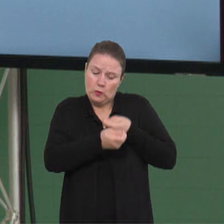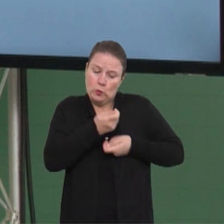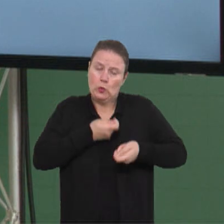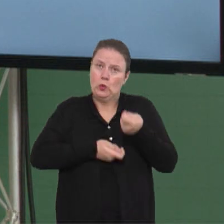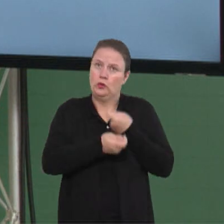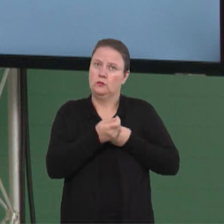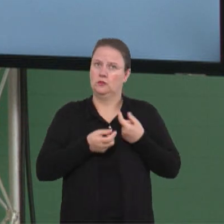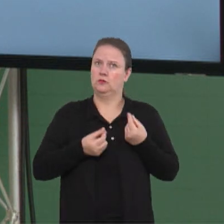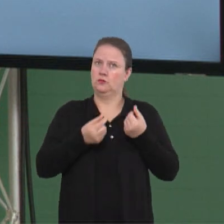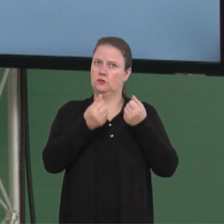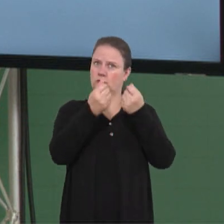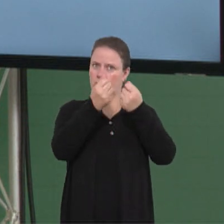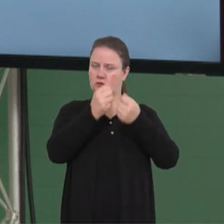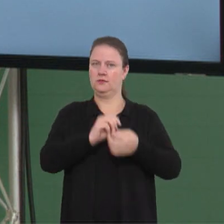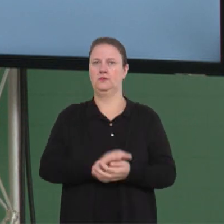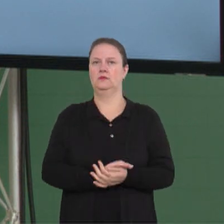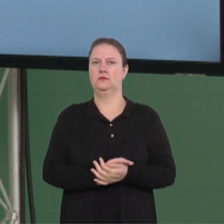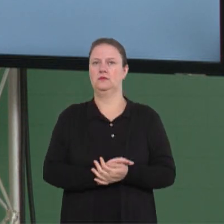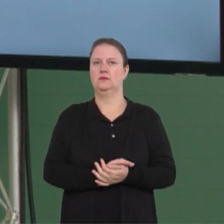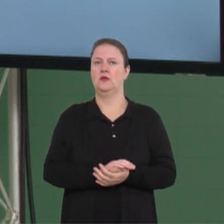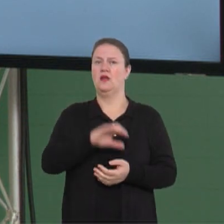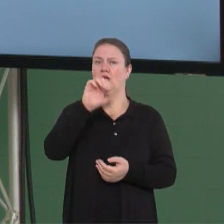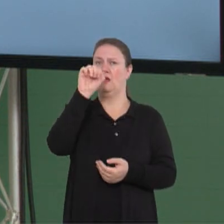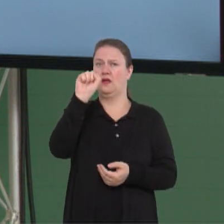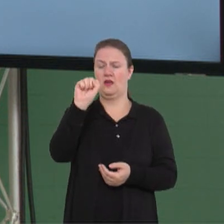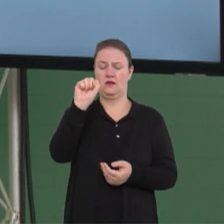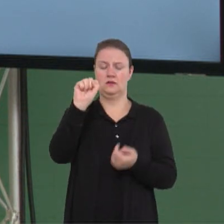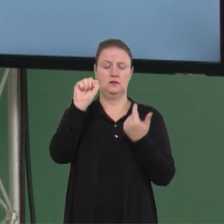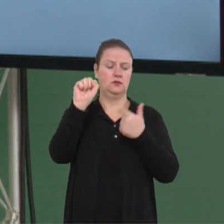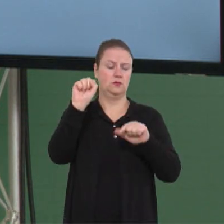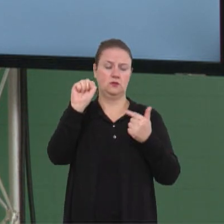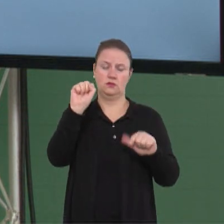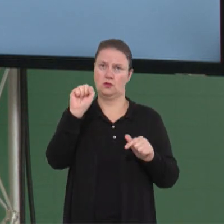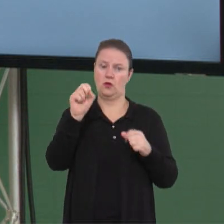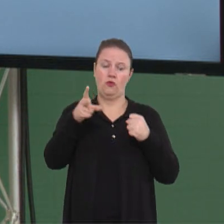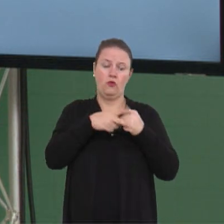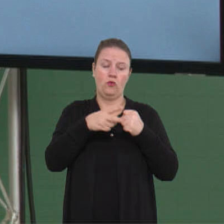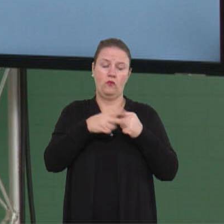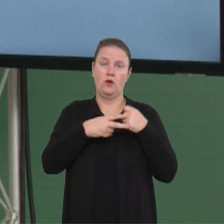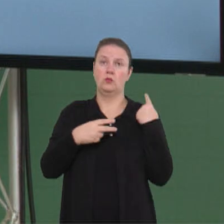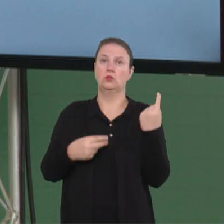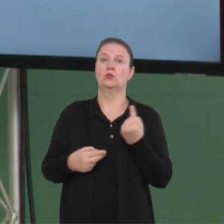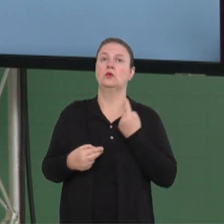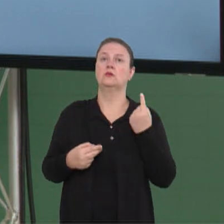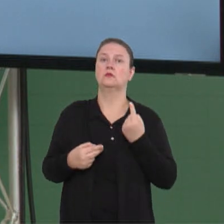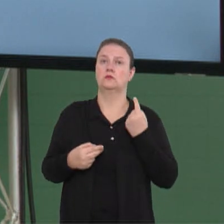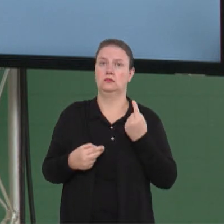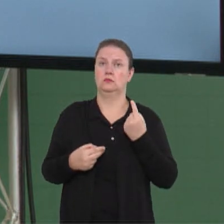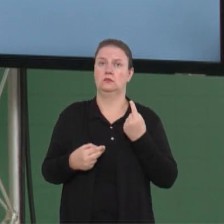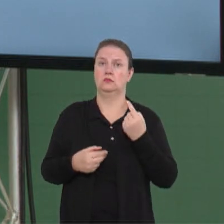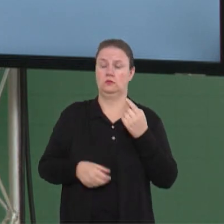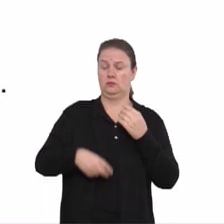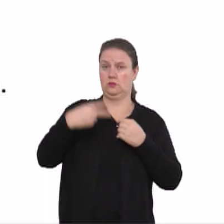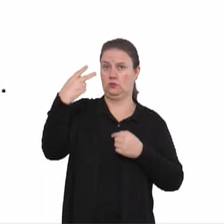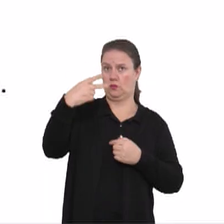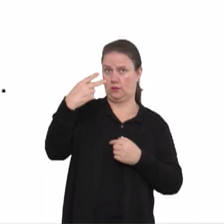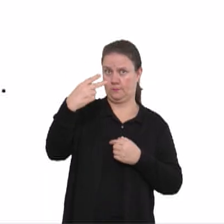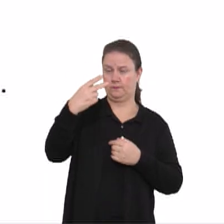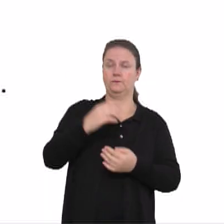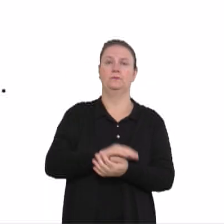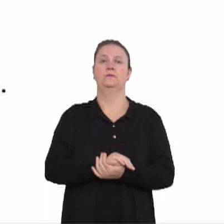foi que eu disse ó nada de é este o verbo ele fica sozinho forma base number of